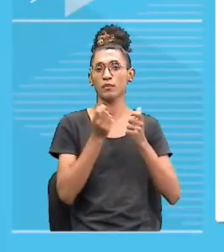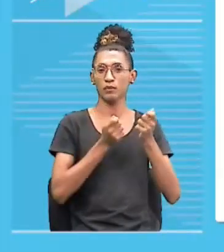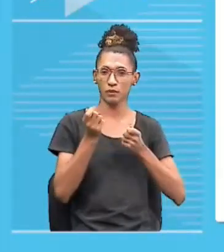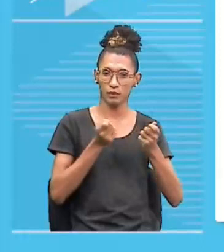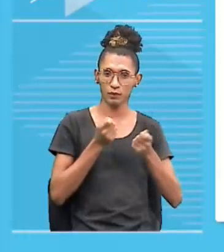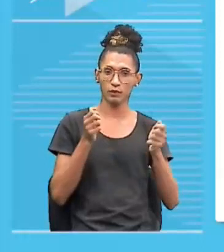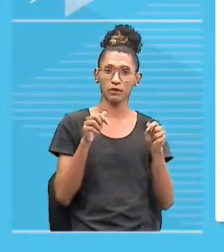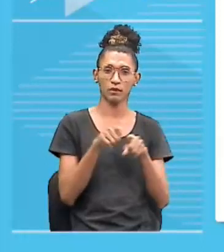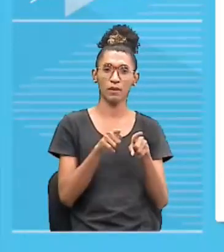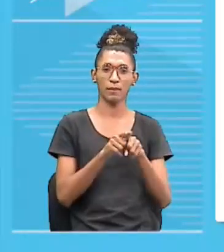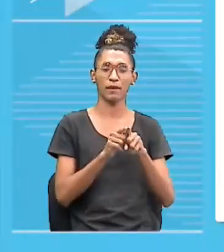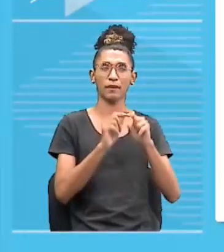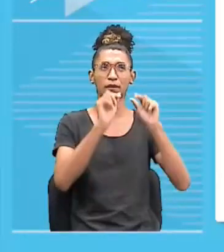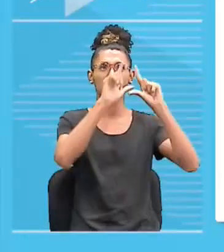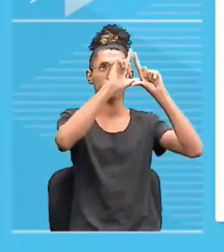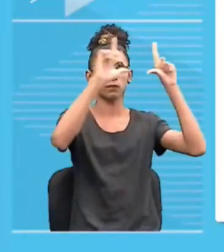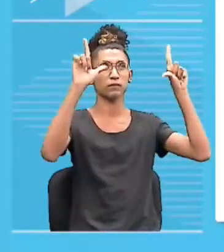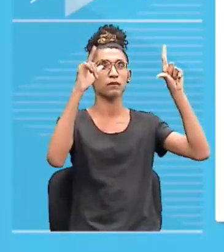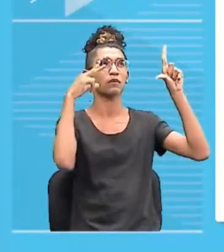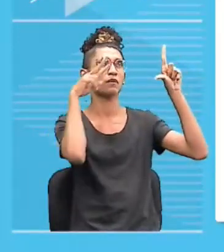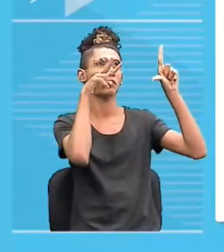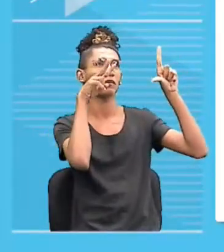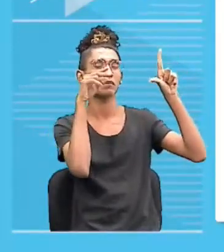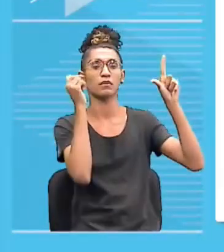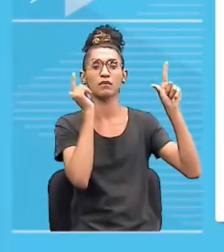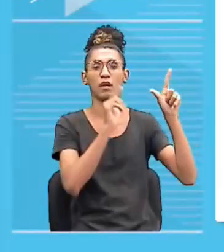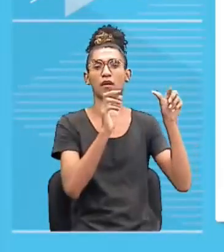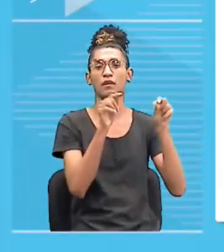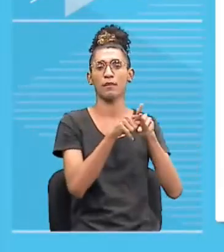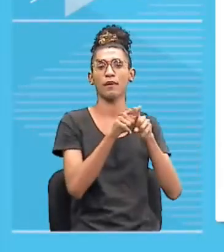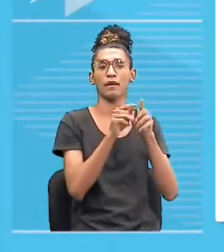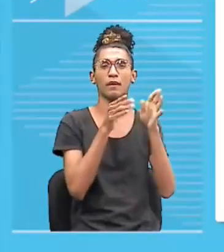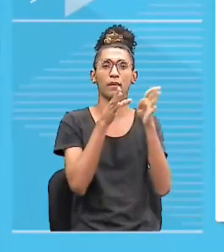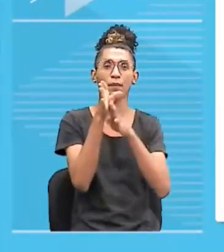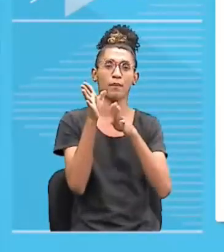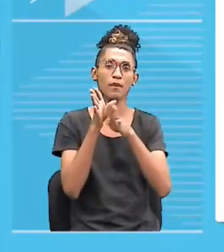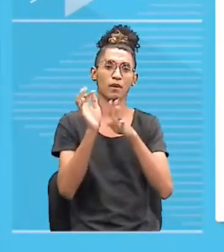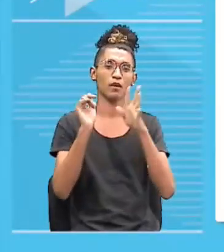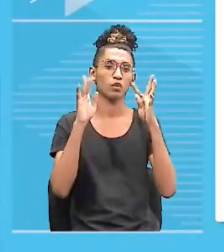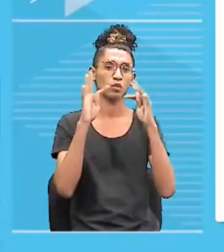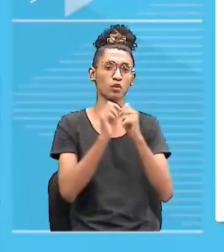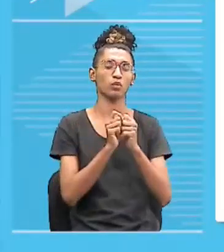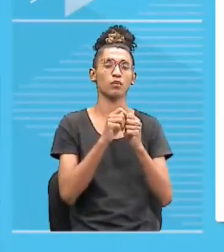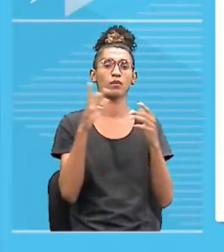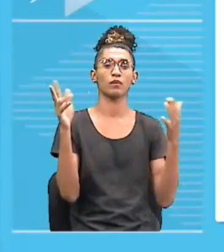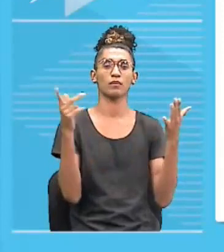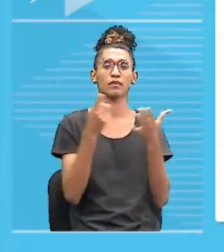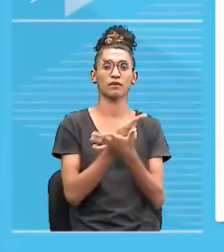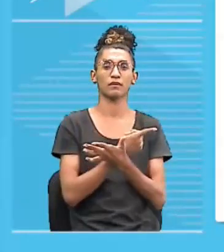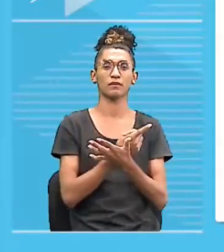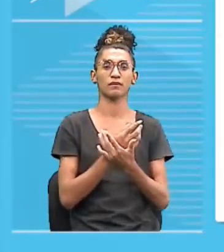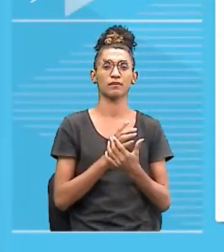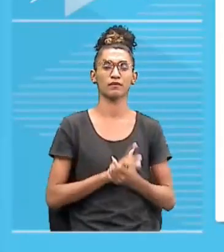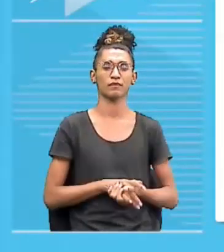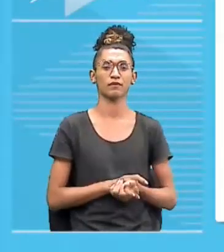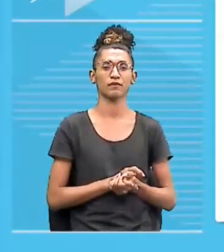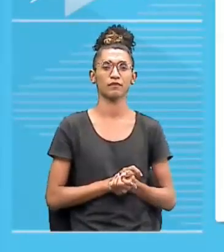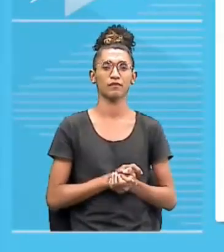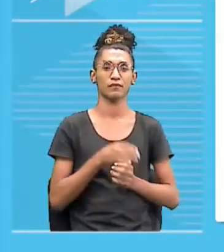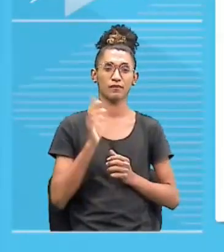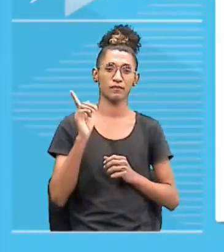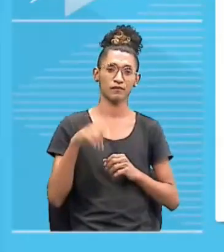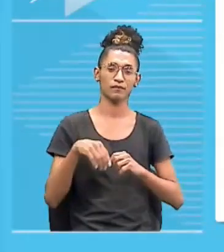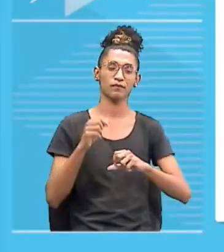controles, né? De telas que dão orientações de tudo que está acontecendo. É uma questão